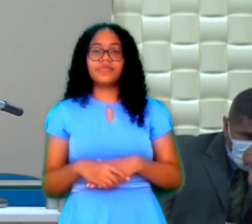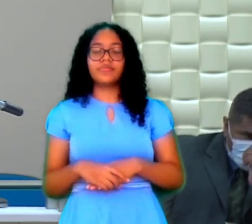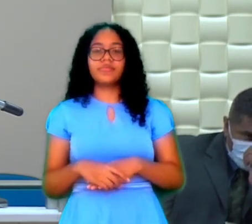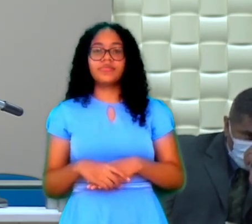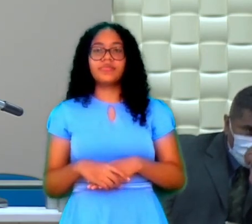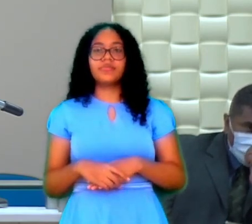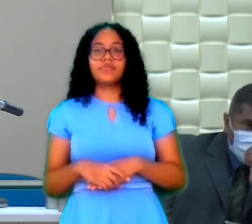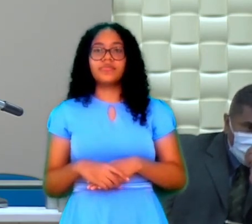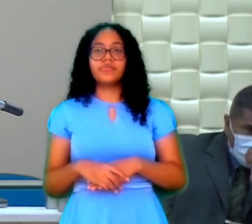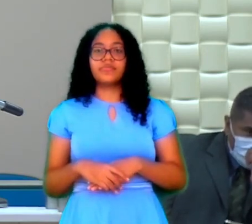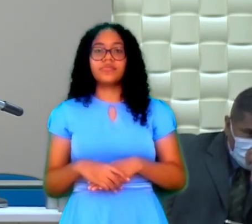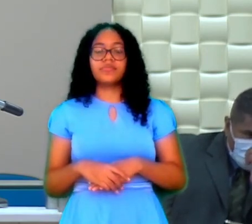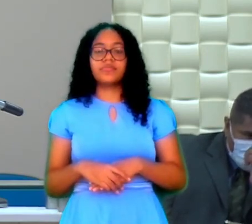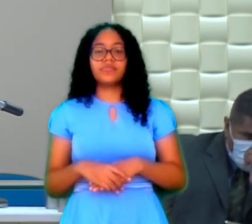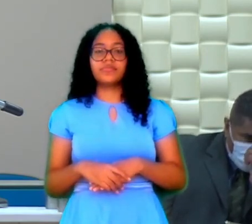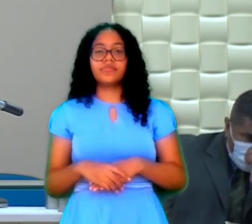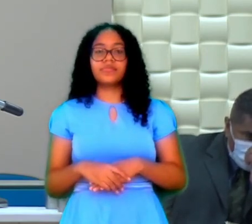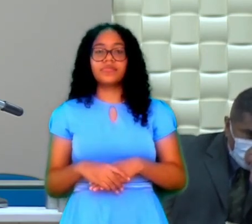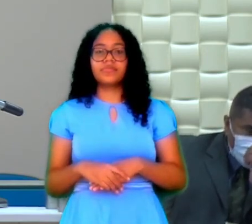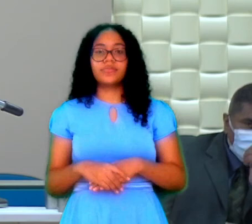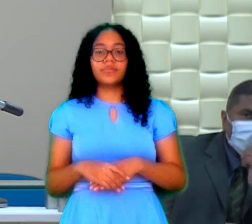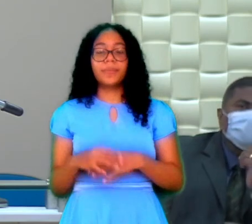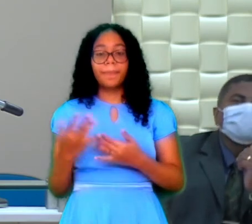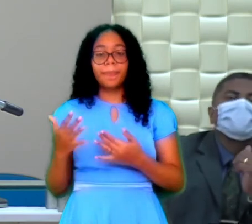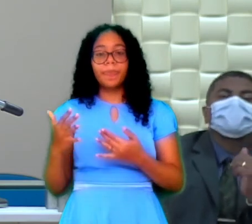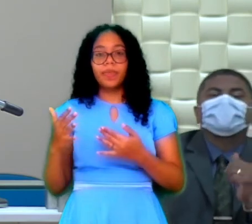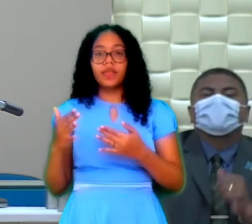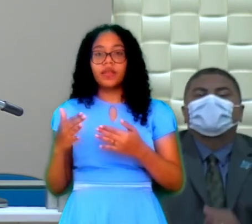resolveu perdoar aquele povo arrependido,